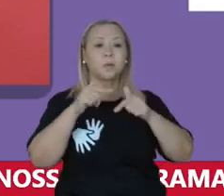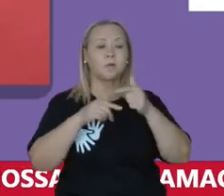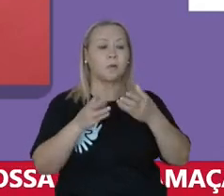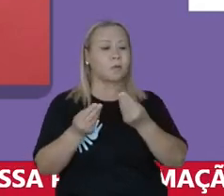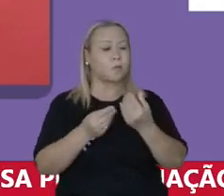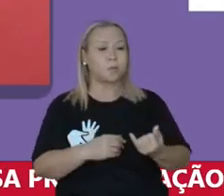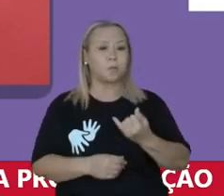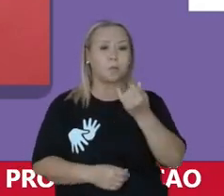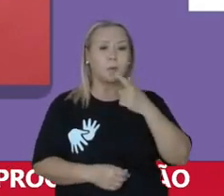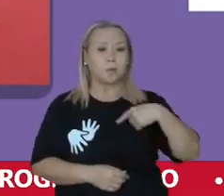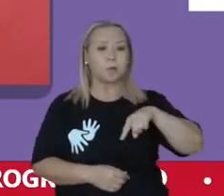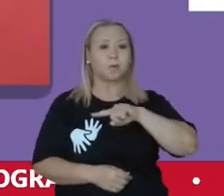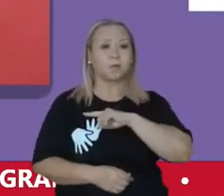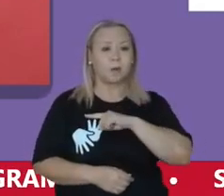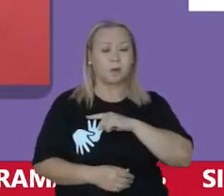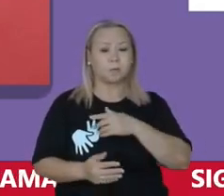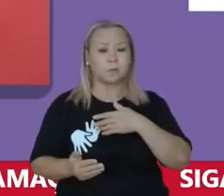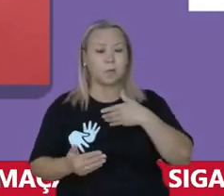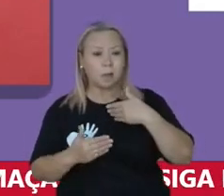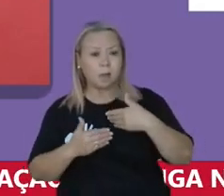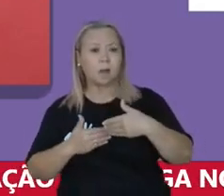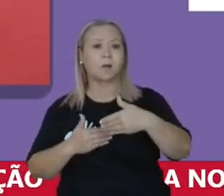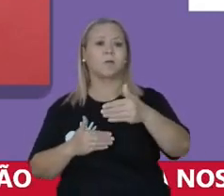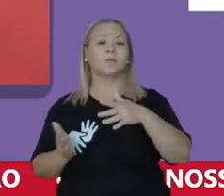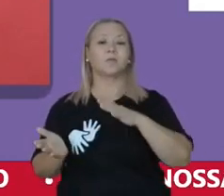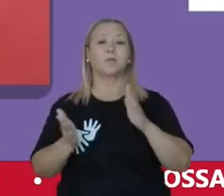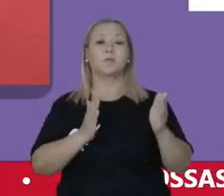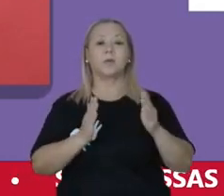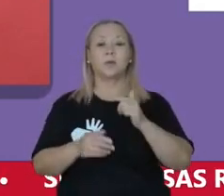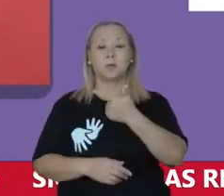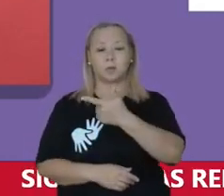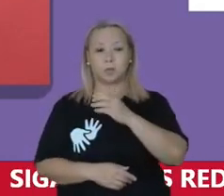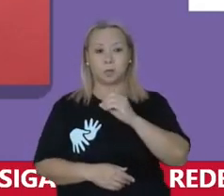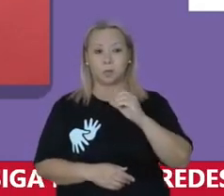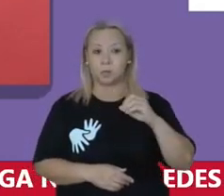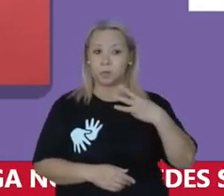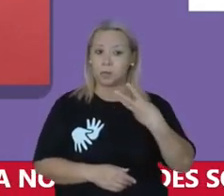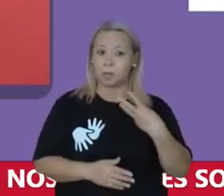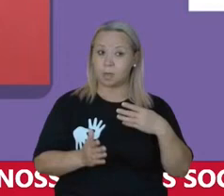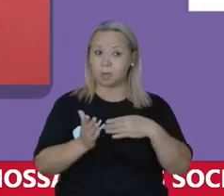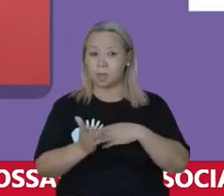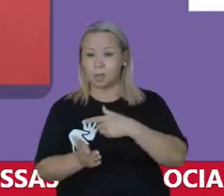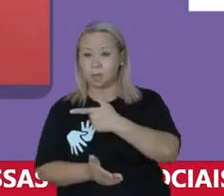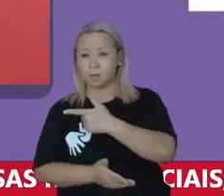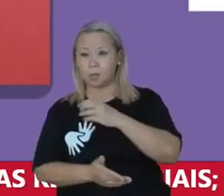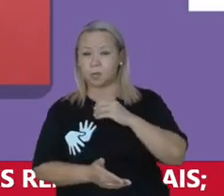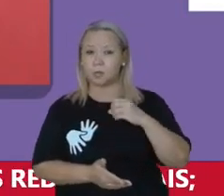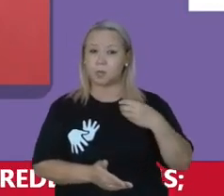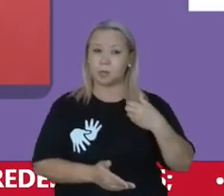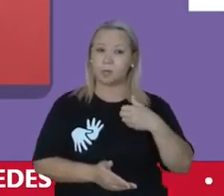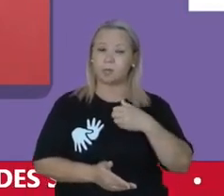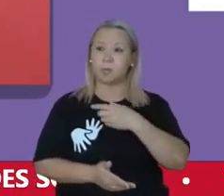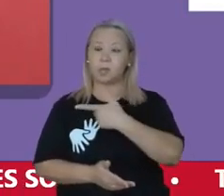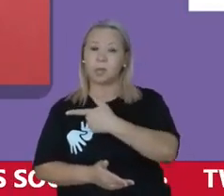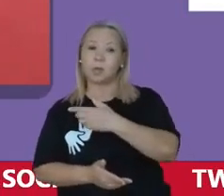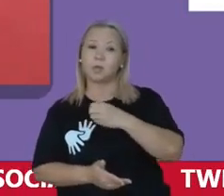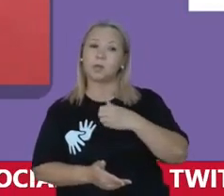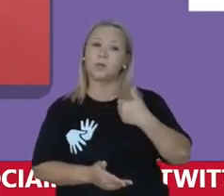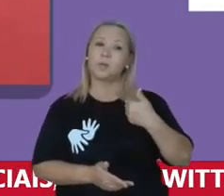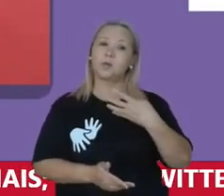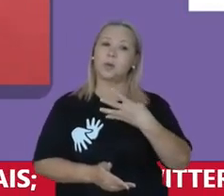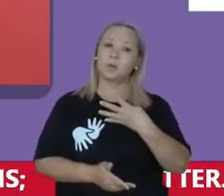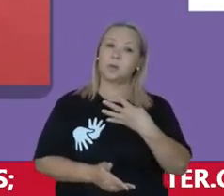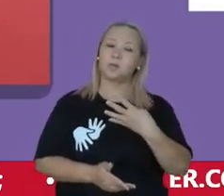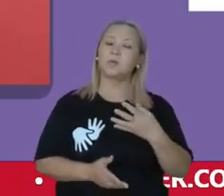para todos nós ao longo do período de 2003, 2014. Foi muito